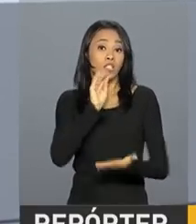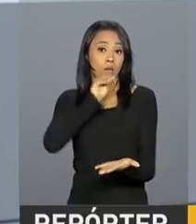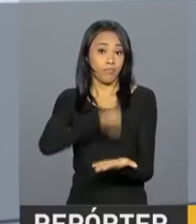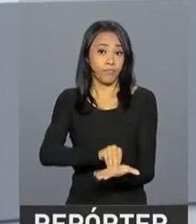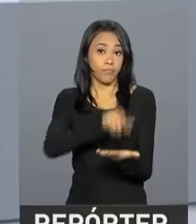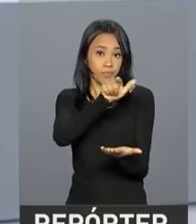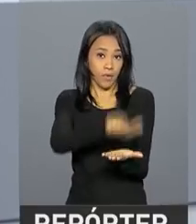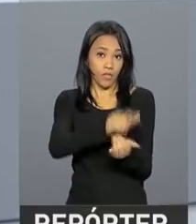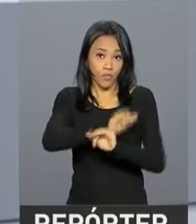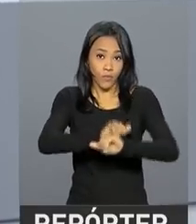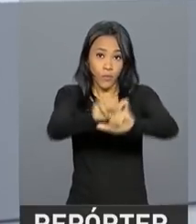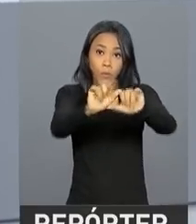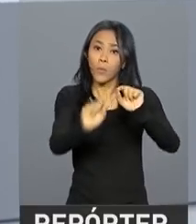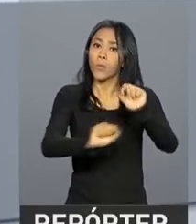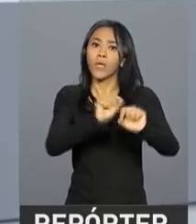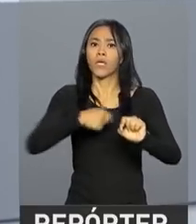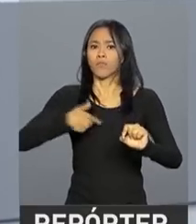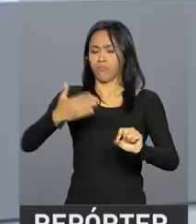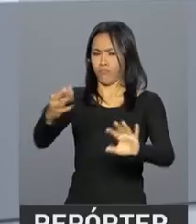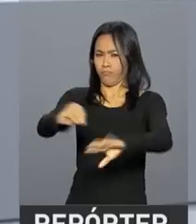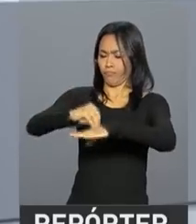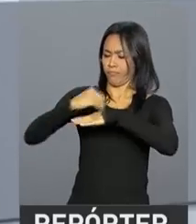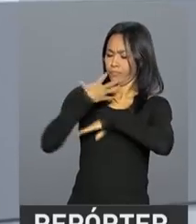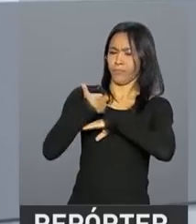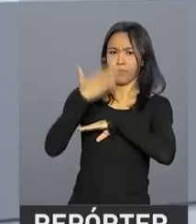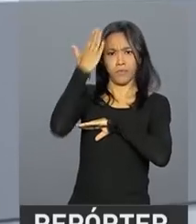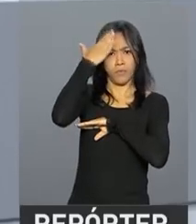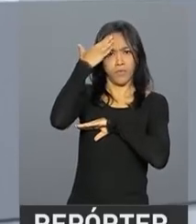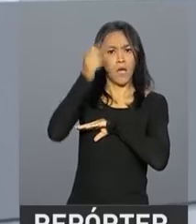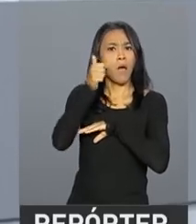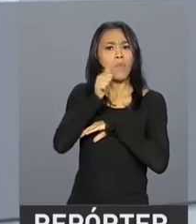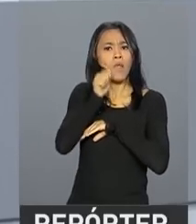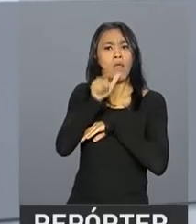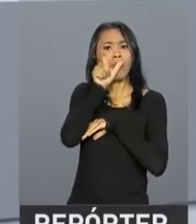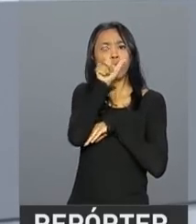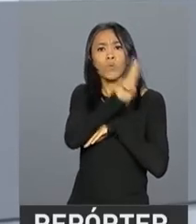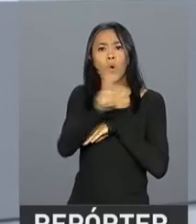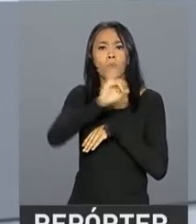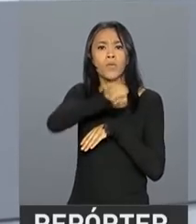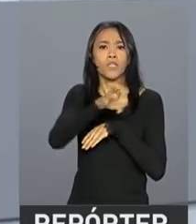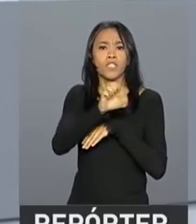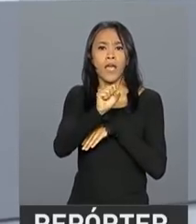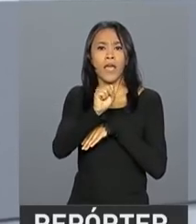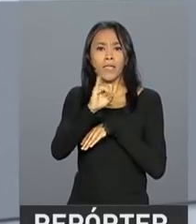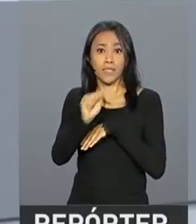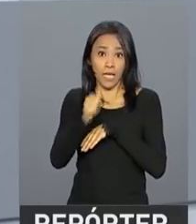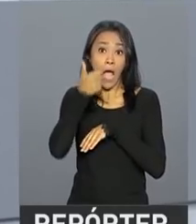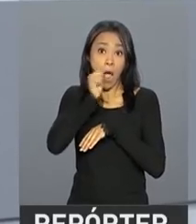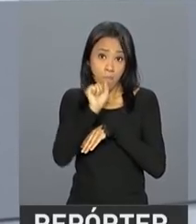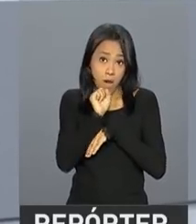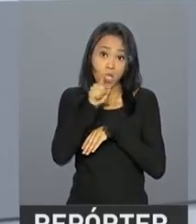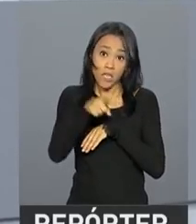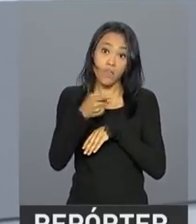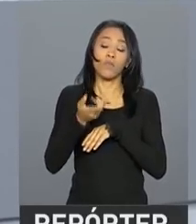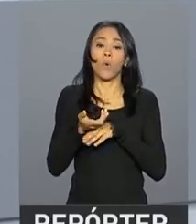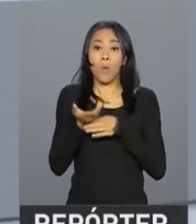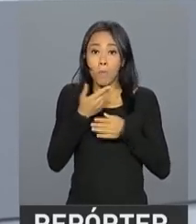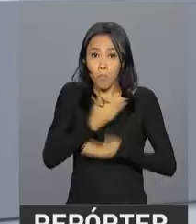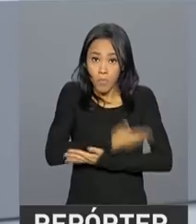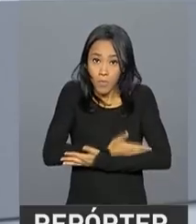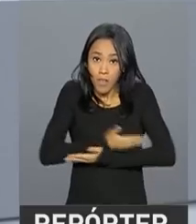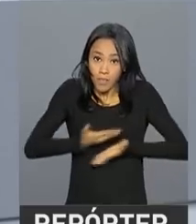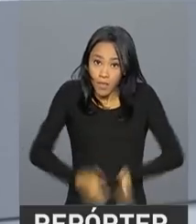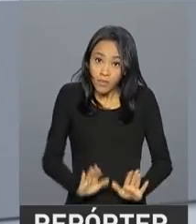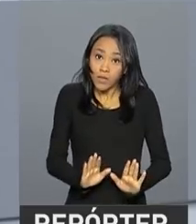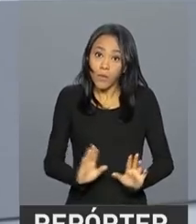que tomou conhecimento pela imprensa sobre a situação da Jéssica Monteiro, mãe que ficou na cela logo após a dar à luz em São